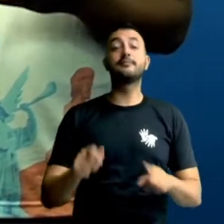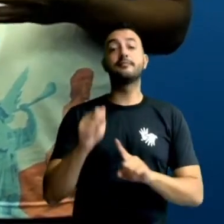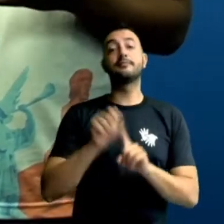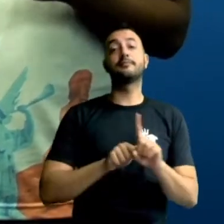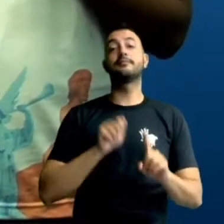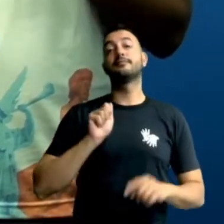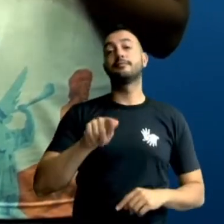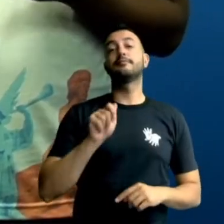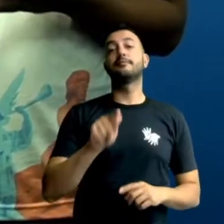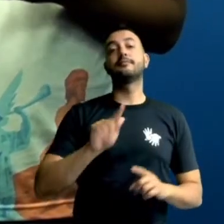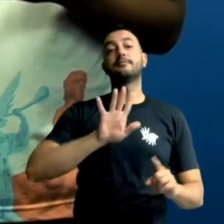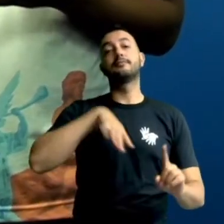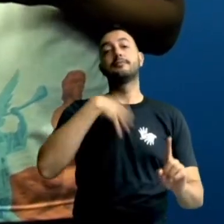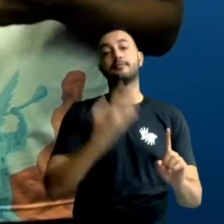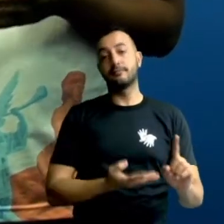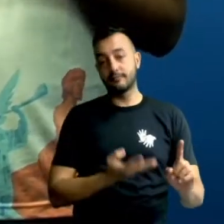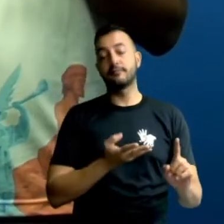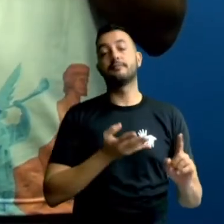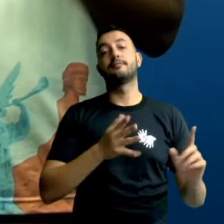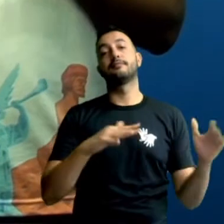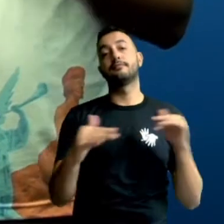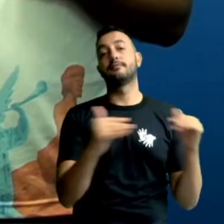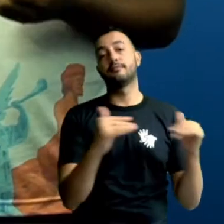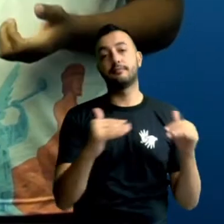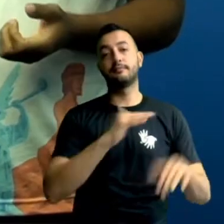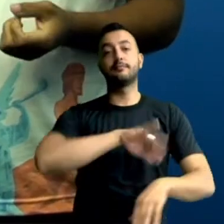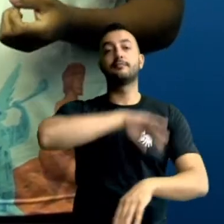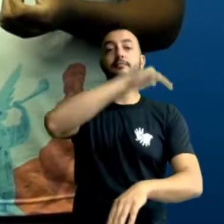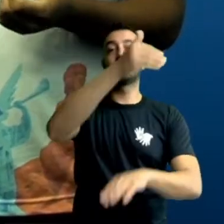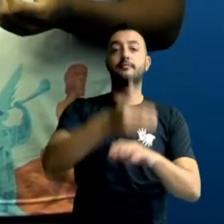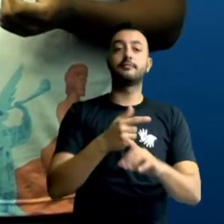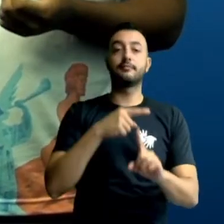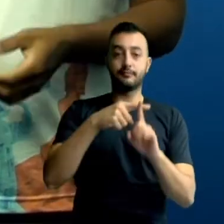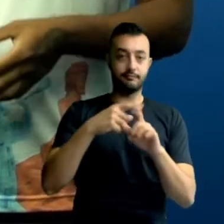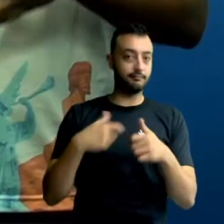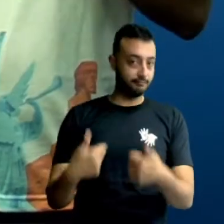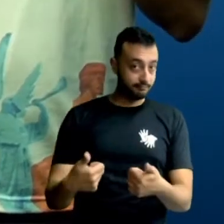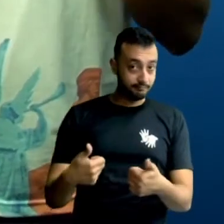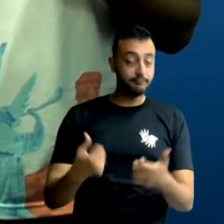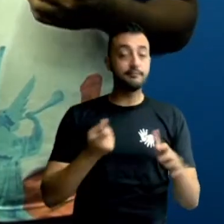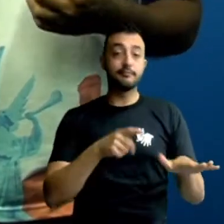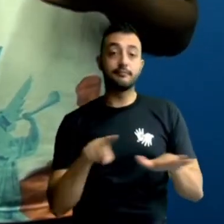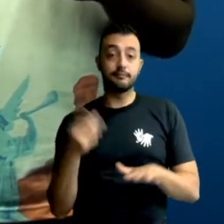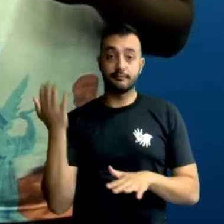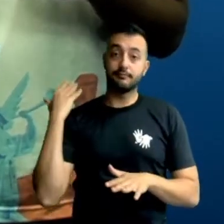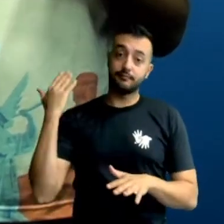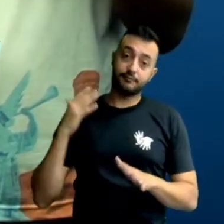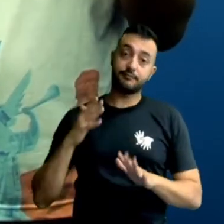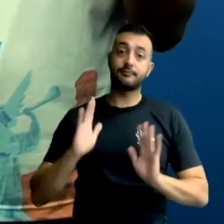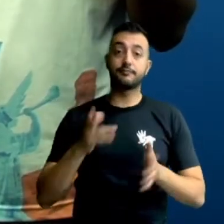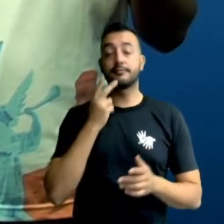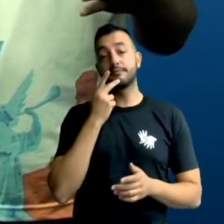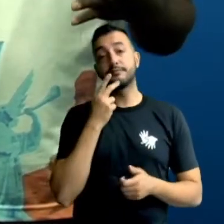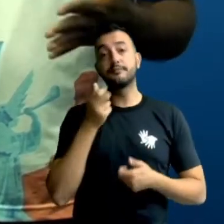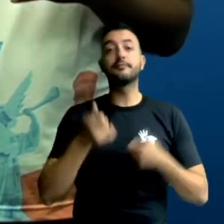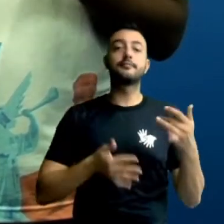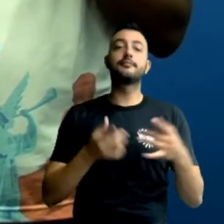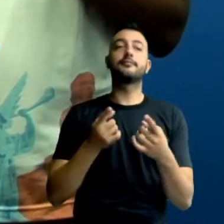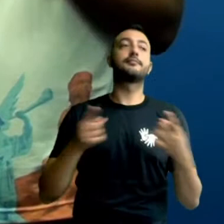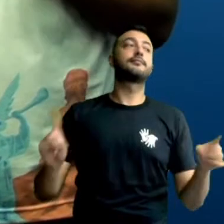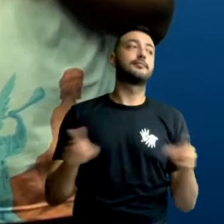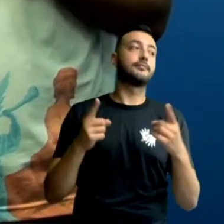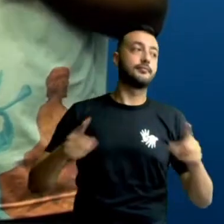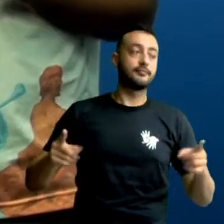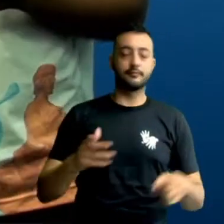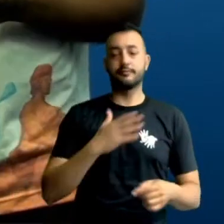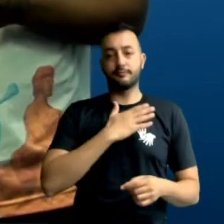mês de agosto que homenageia a Batalha do Monte das Tabocas, tá bem? Na semana passada a gente falou sobre os hinos, né? Falamos